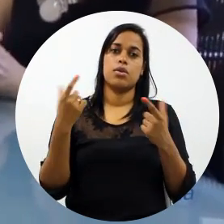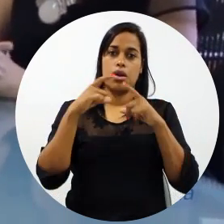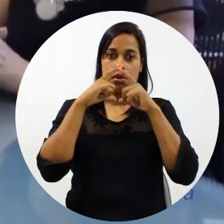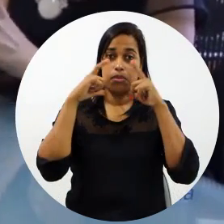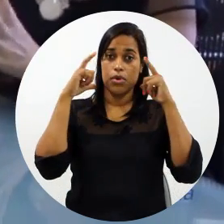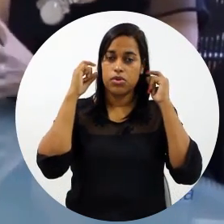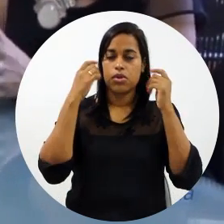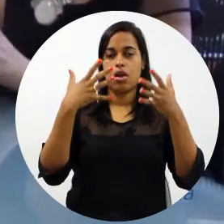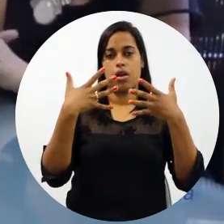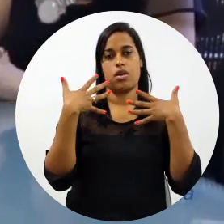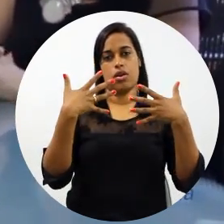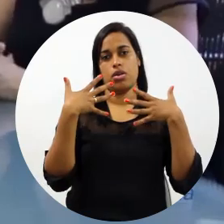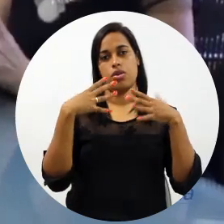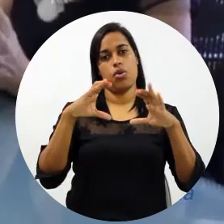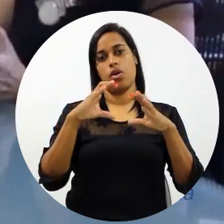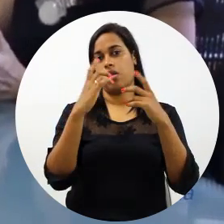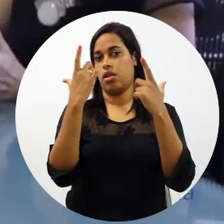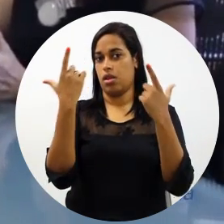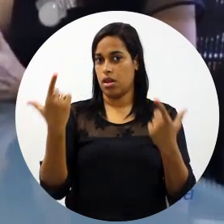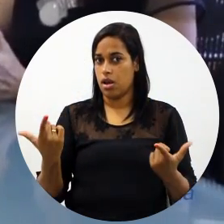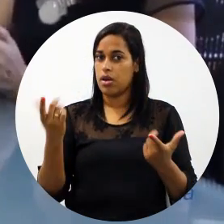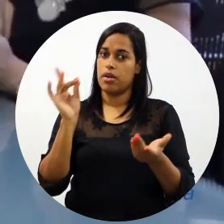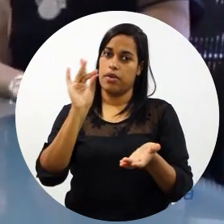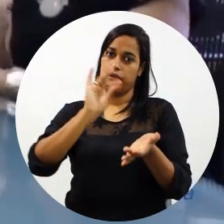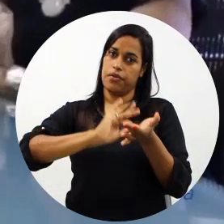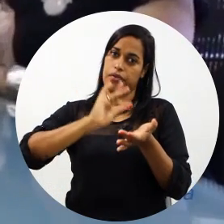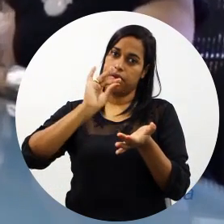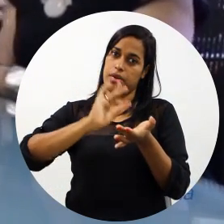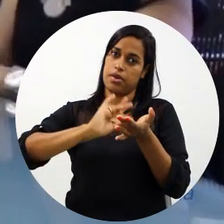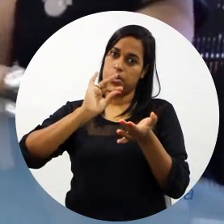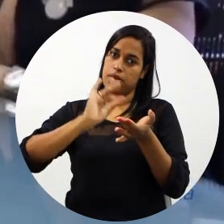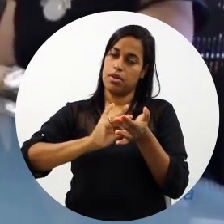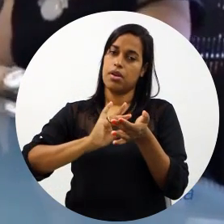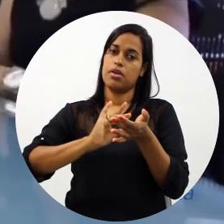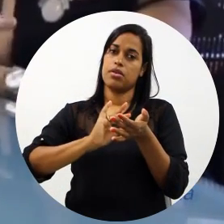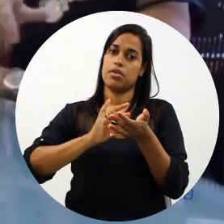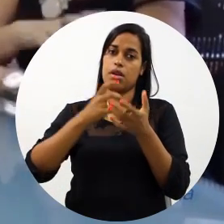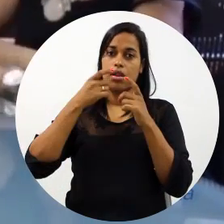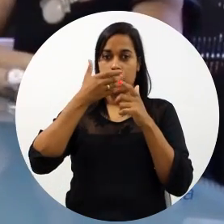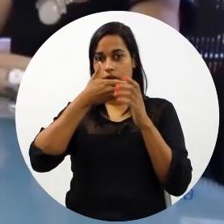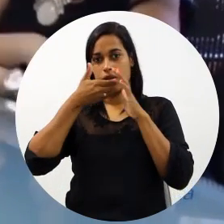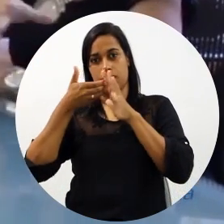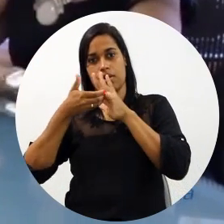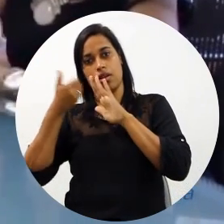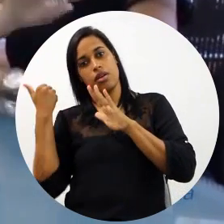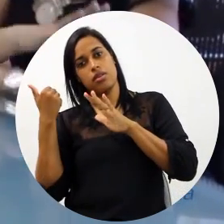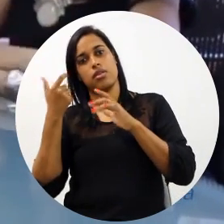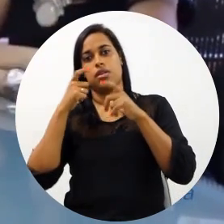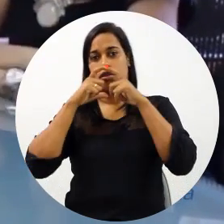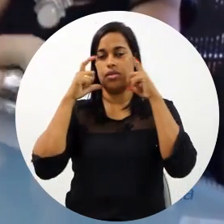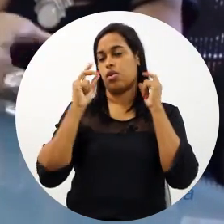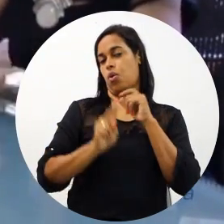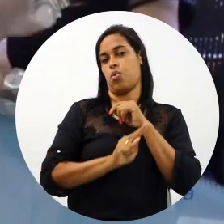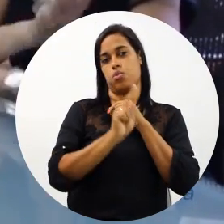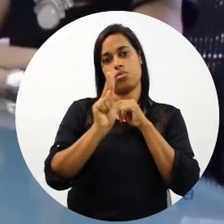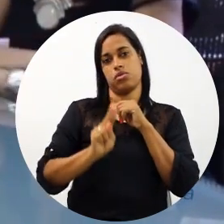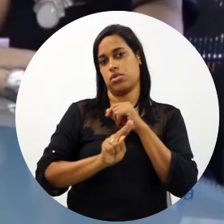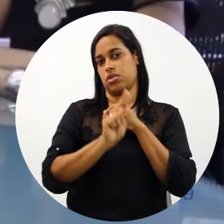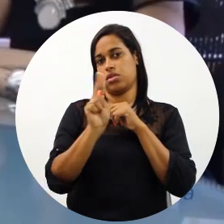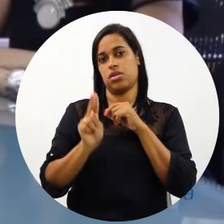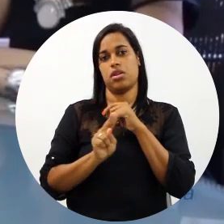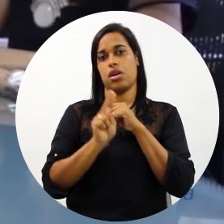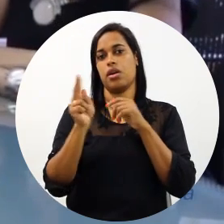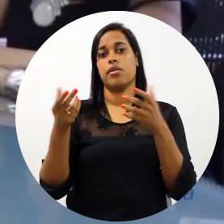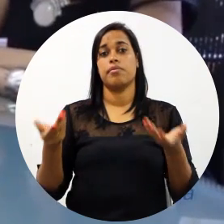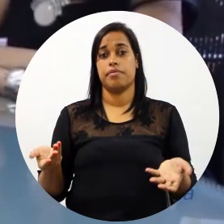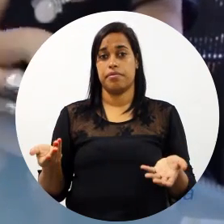no calor, faz mais calor. E é verdade. E aí qual é a tendência? Tira a máscara ou pedir que não tenha uma biqueira tão